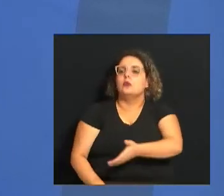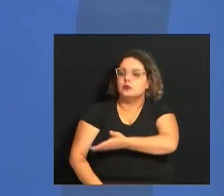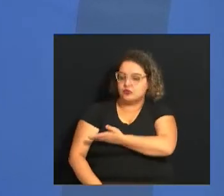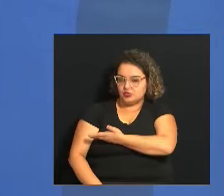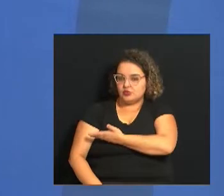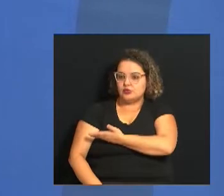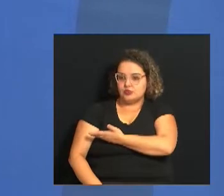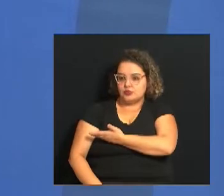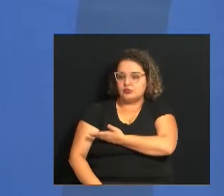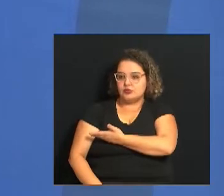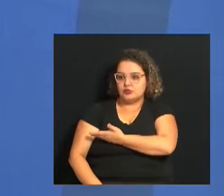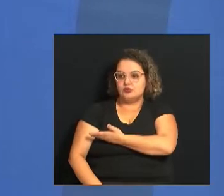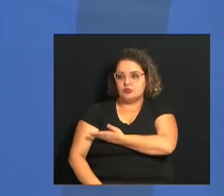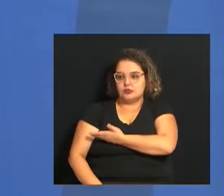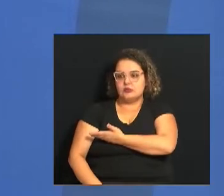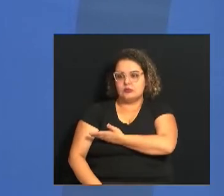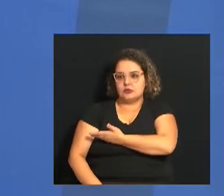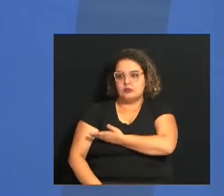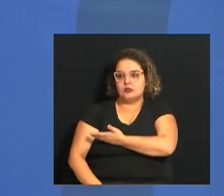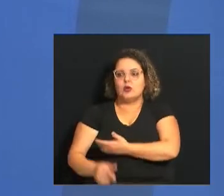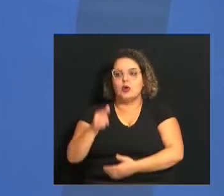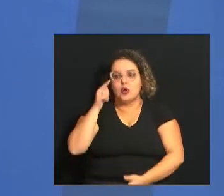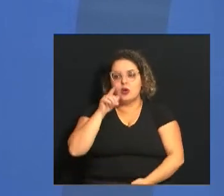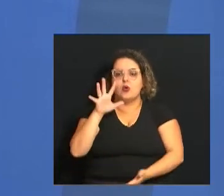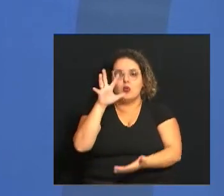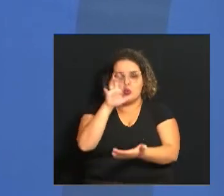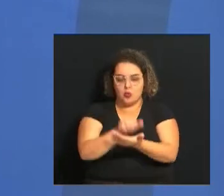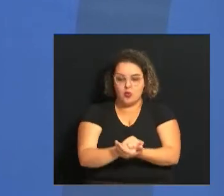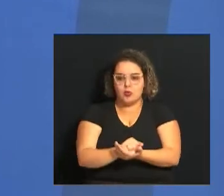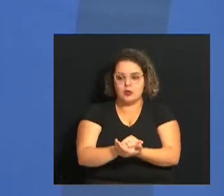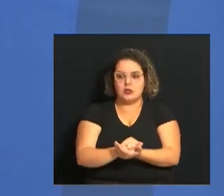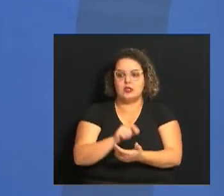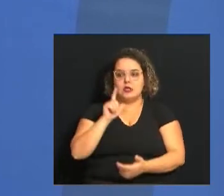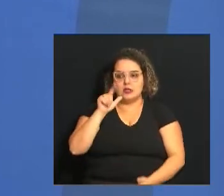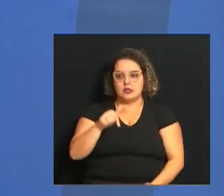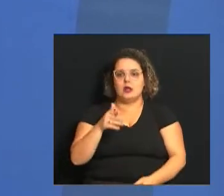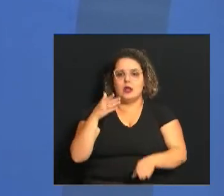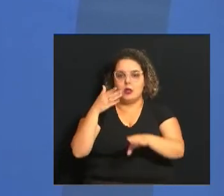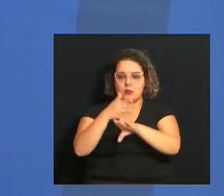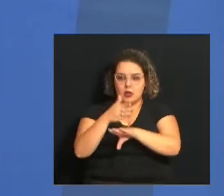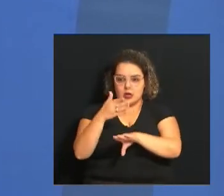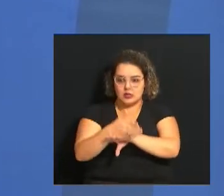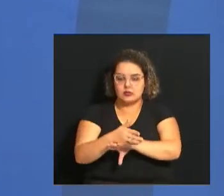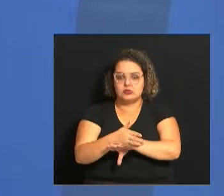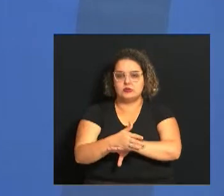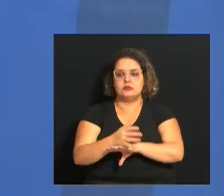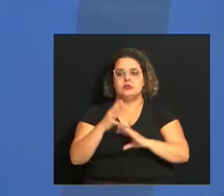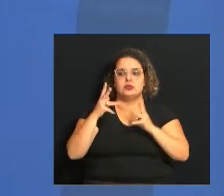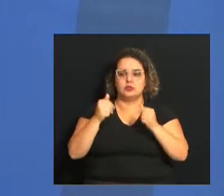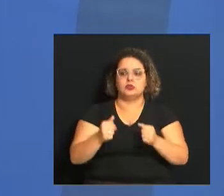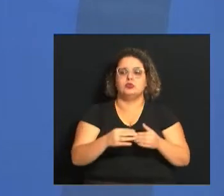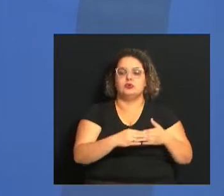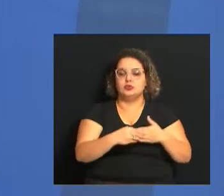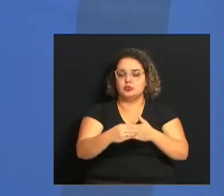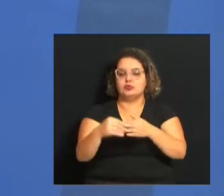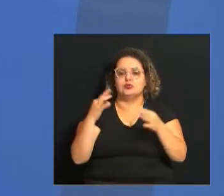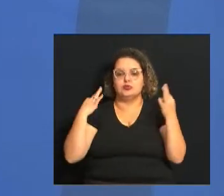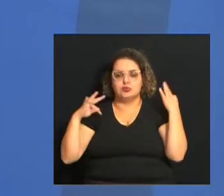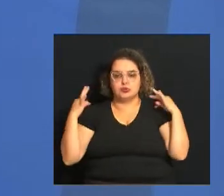seu vídeo endereço para dar tempo de você copiar e depois acessar. Olha, os guias farão um